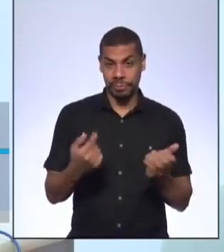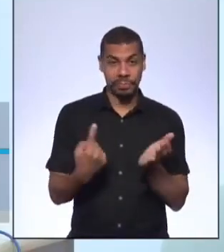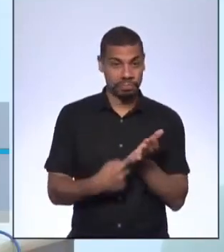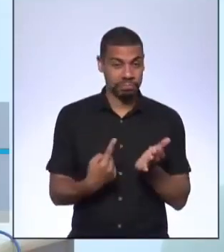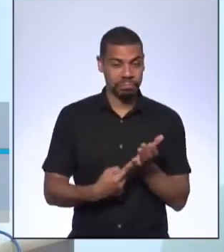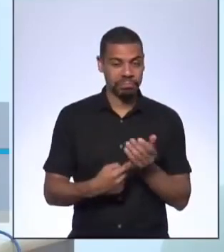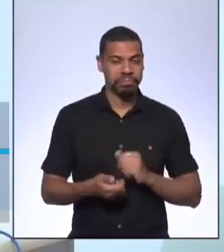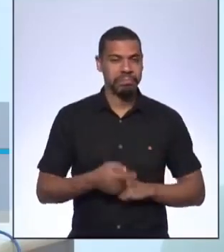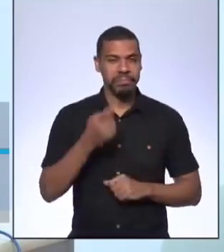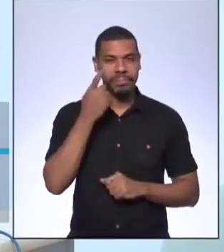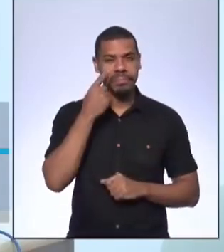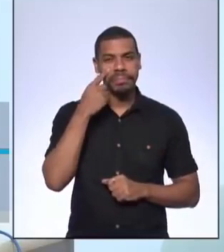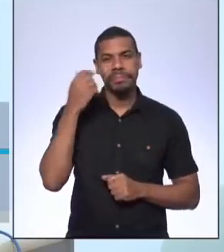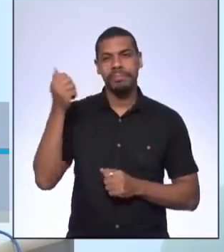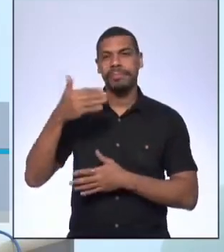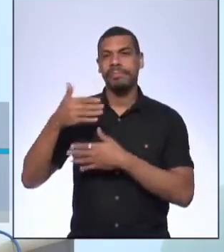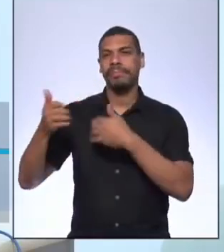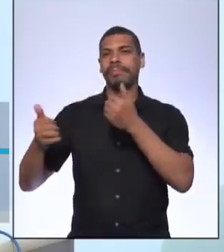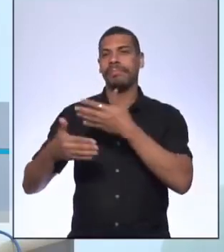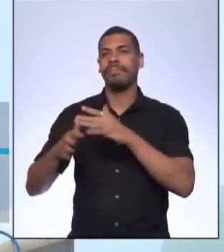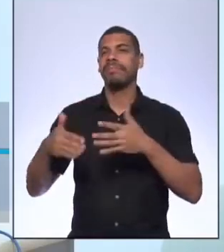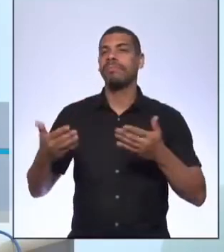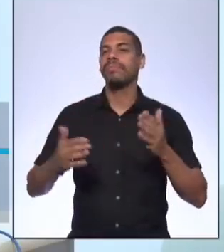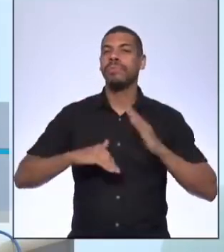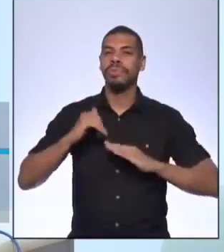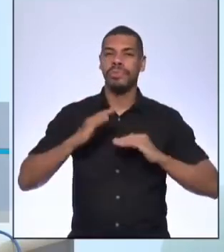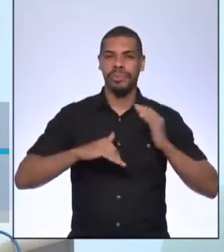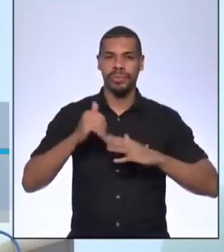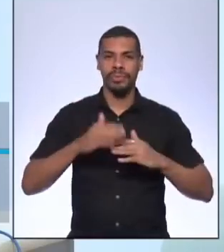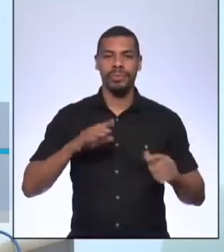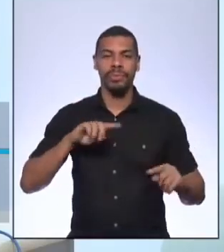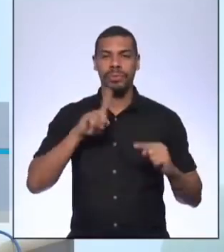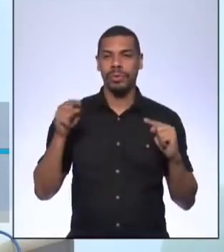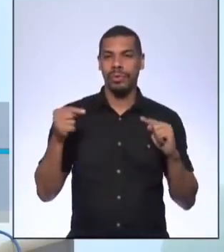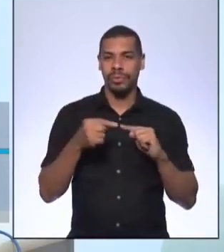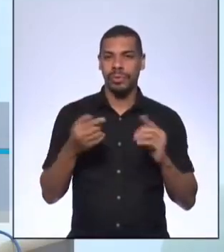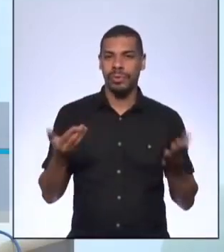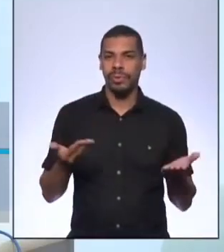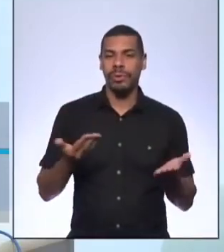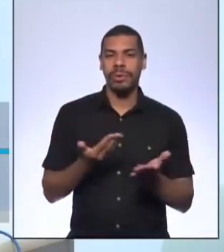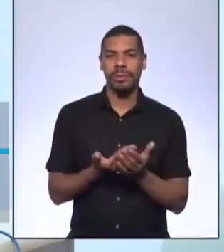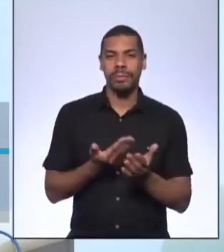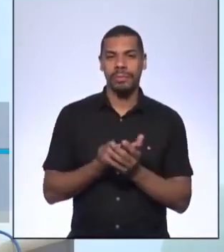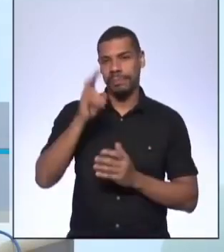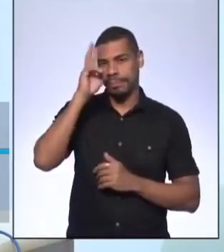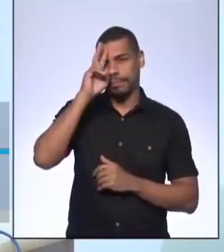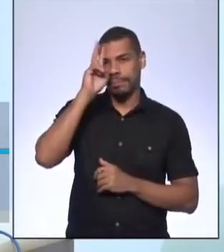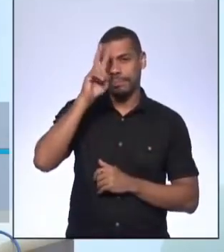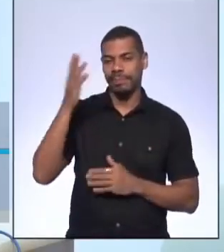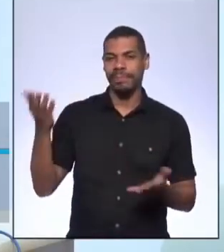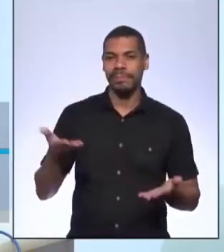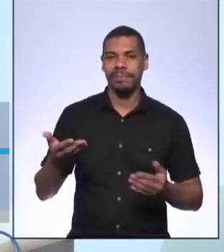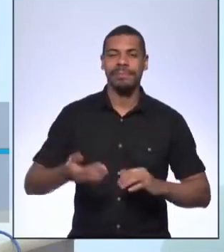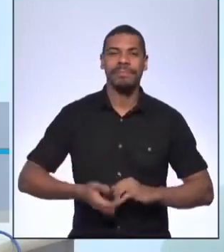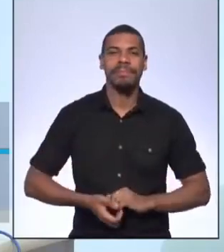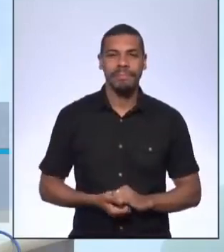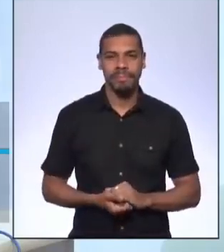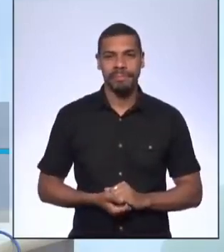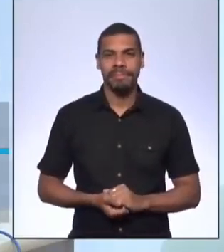Então, vamos colocar na tela agora as habilidades e objetivos da nossa aula de hoje.